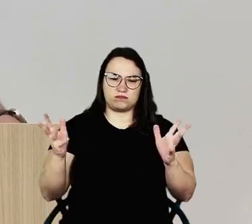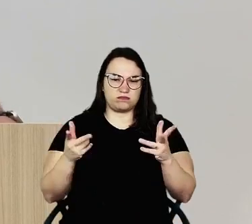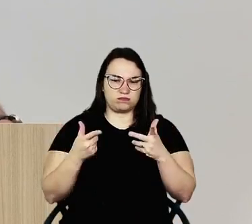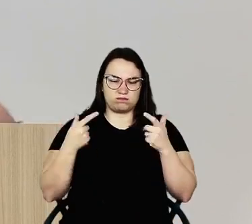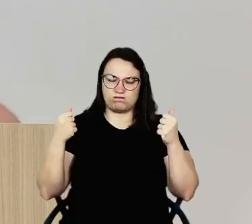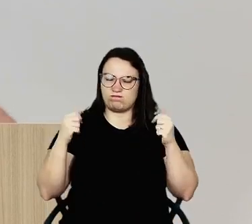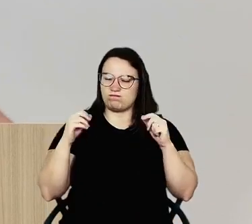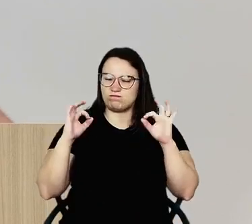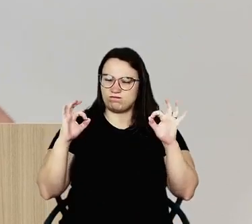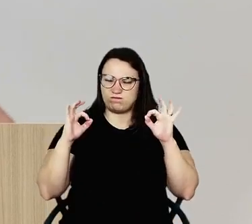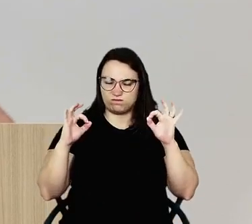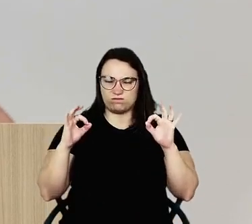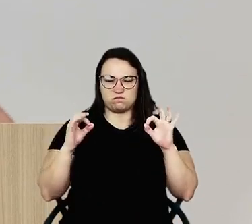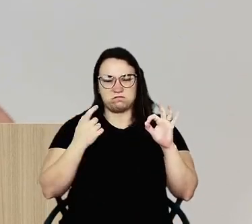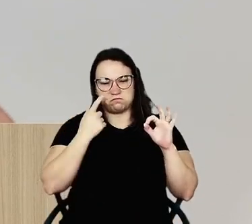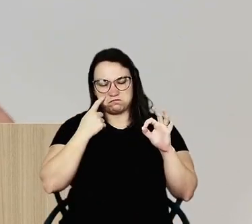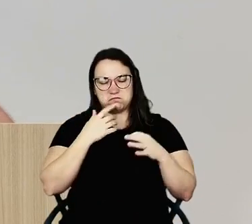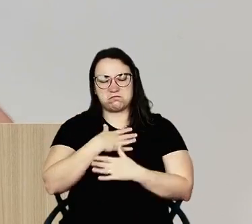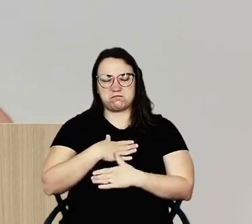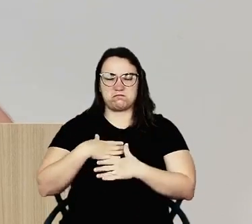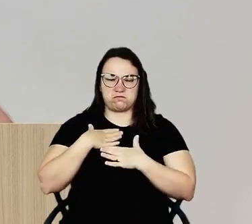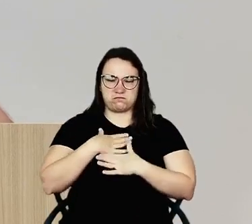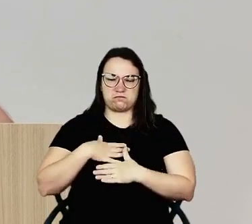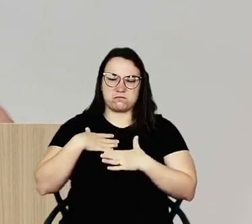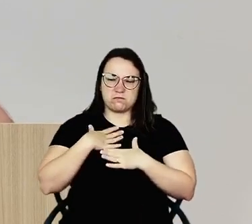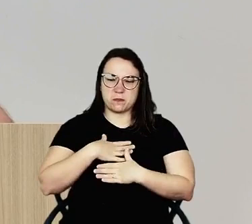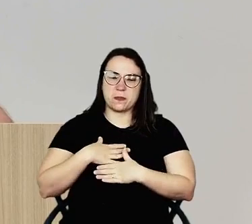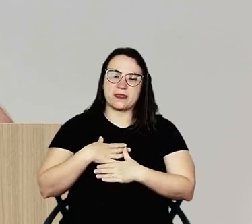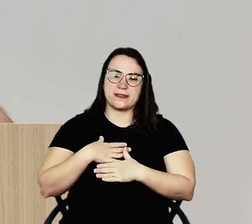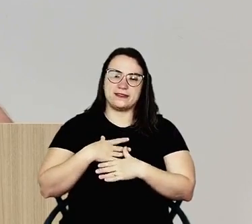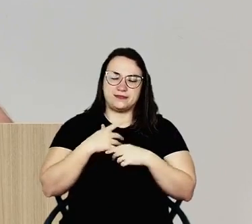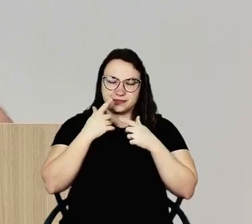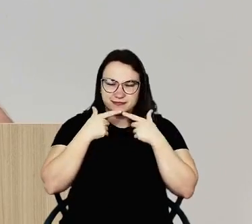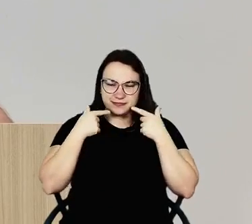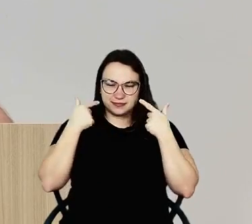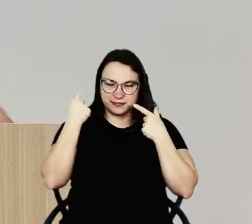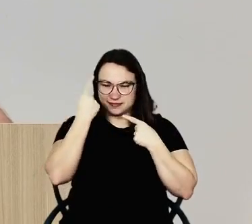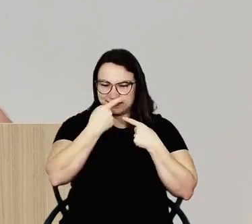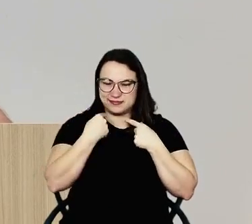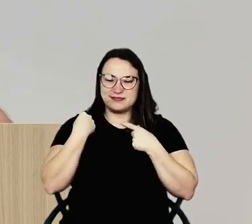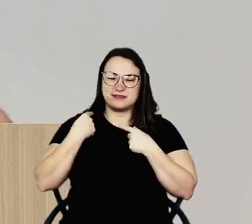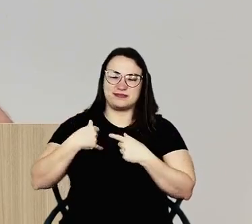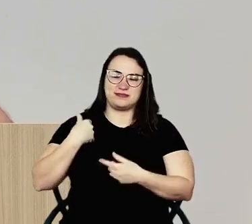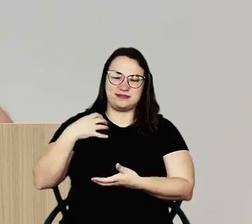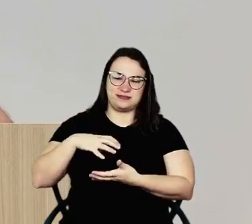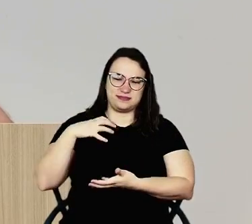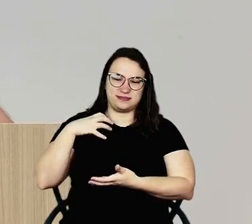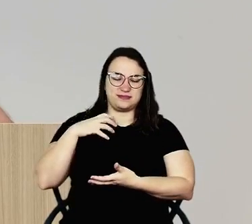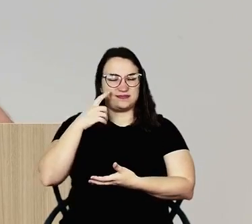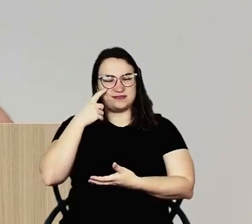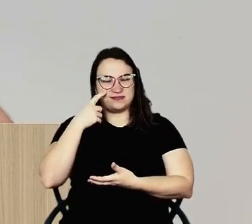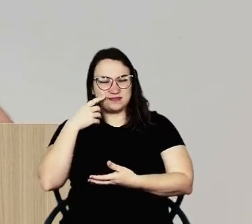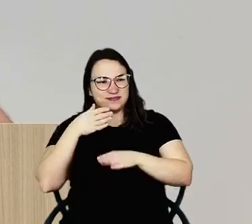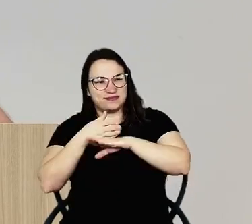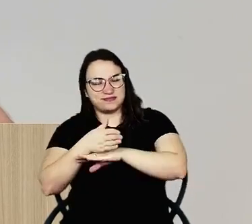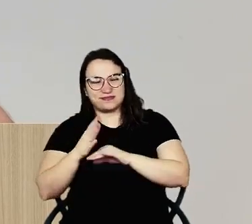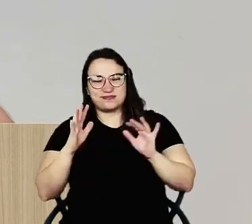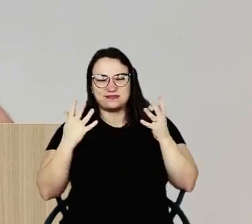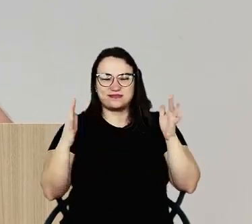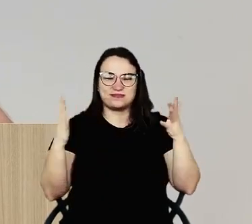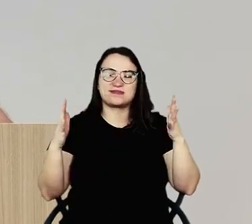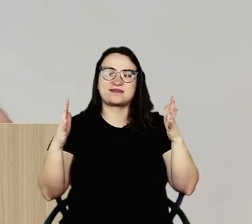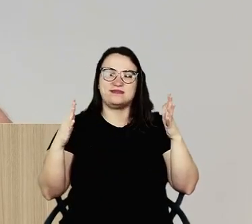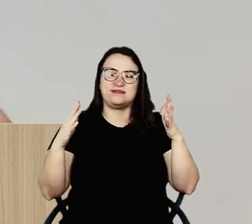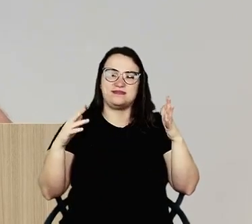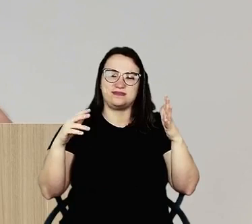gratificante você ver no semblante das da dos nossos idosos a alegria né daquele momento ali de